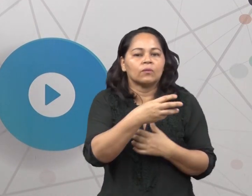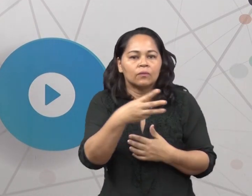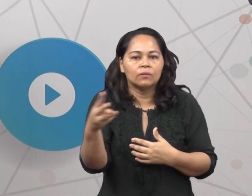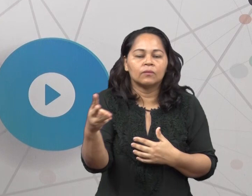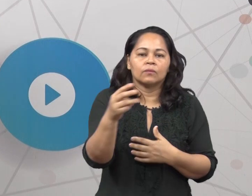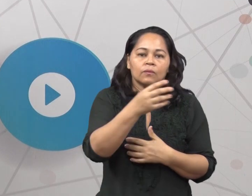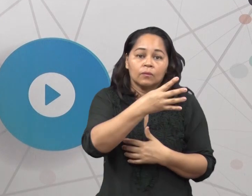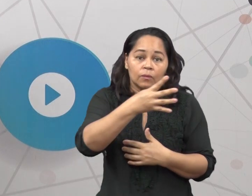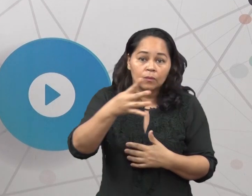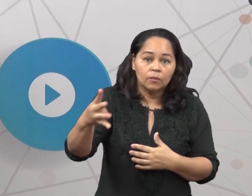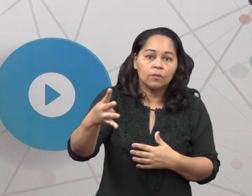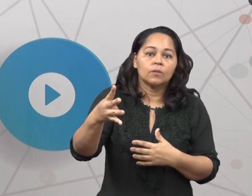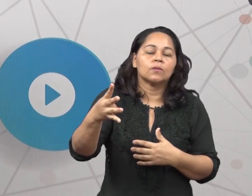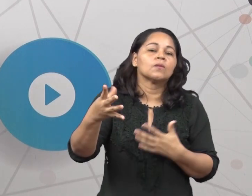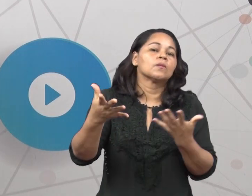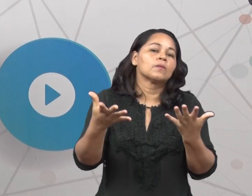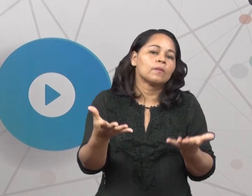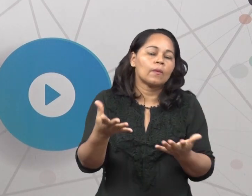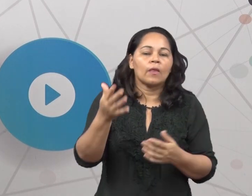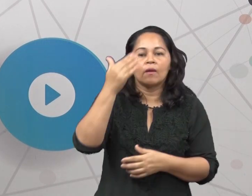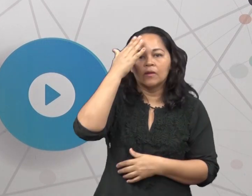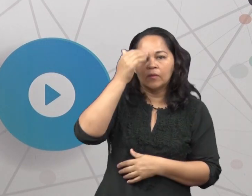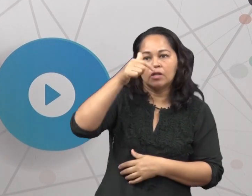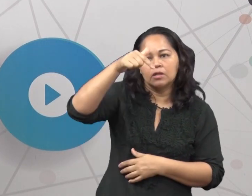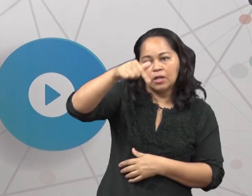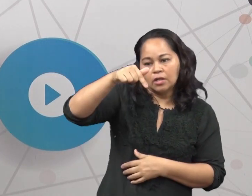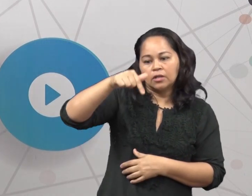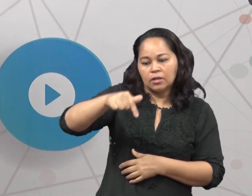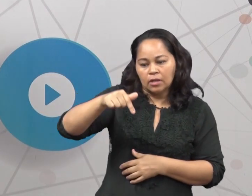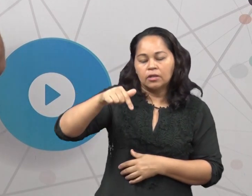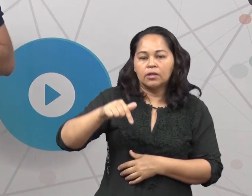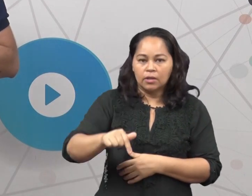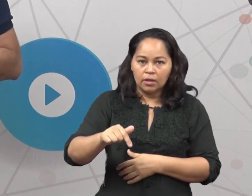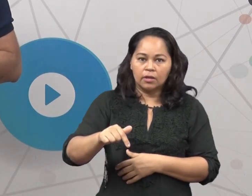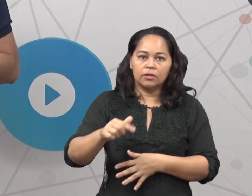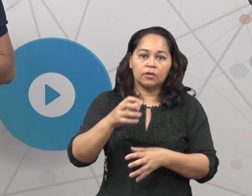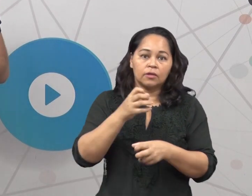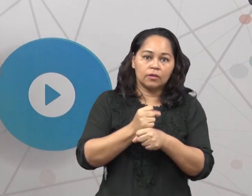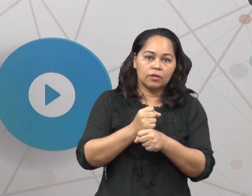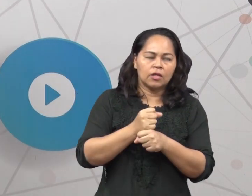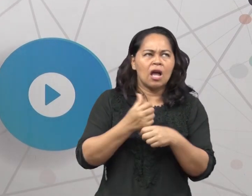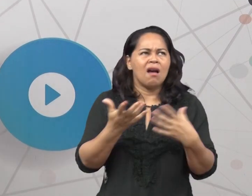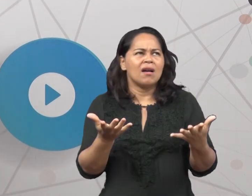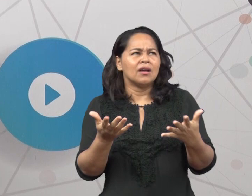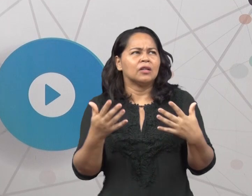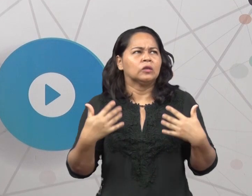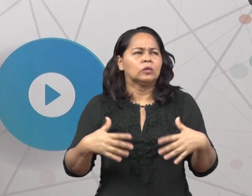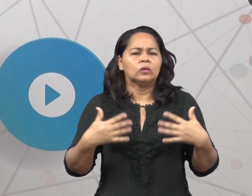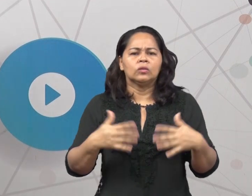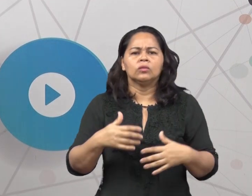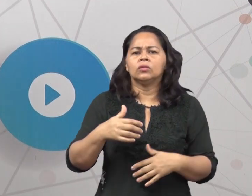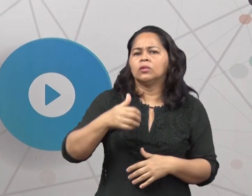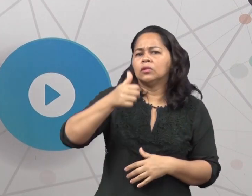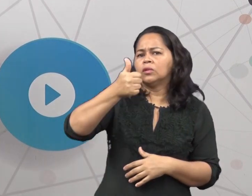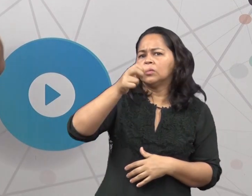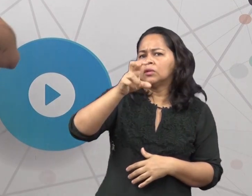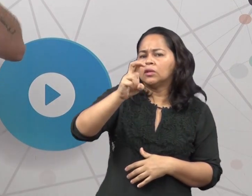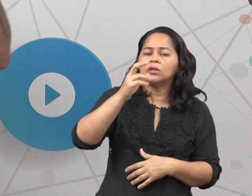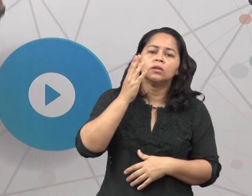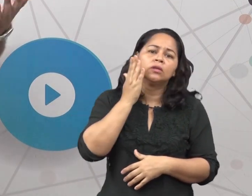4 semanas. Você vai contar quanto? 7, 7, 7. E uma quinzena, quando fala assim, falta uma